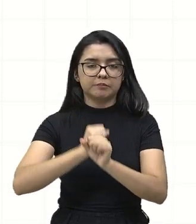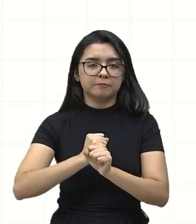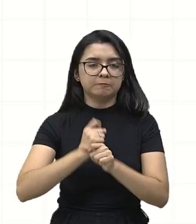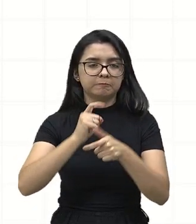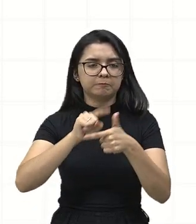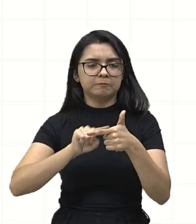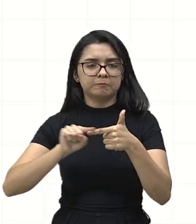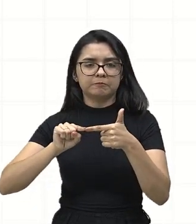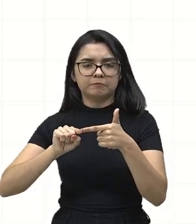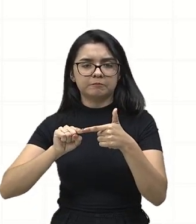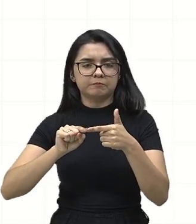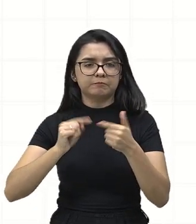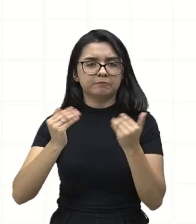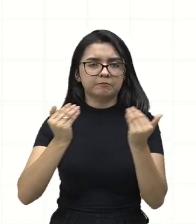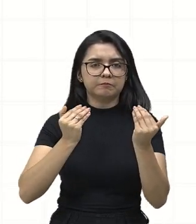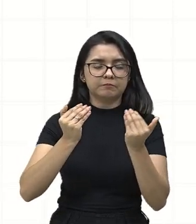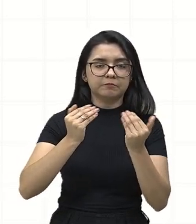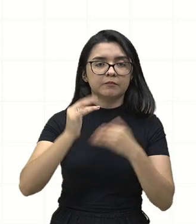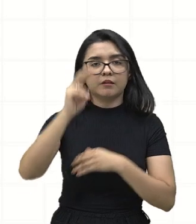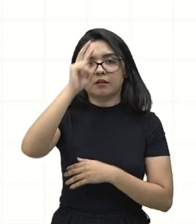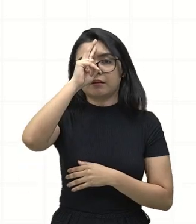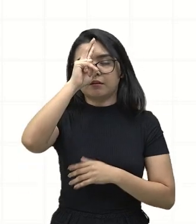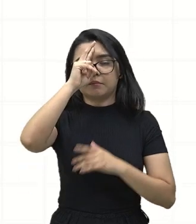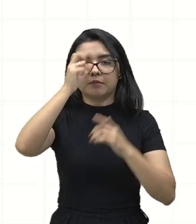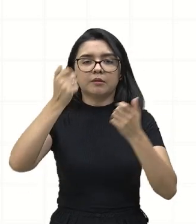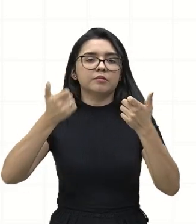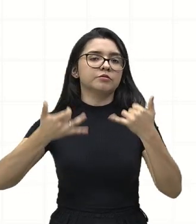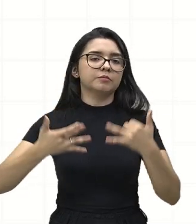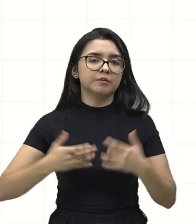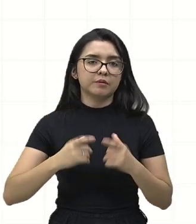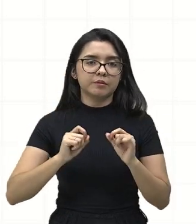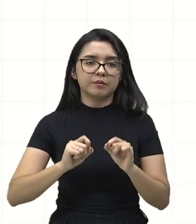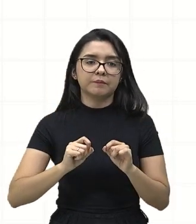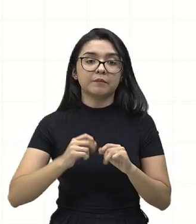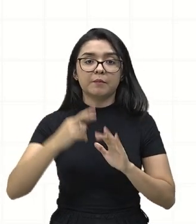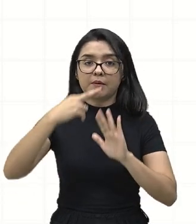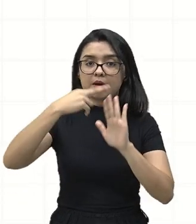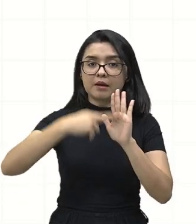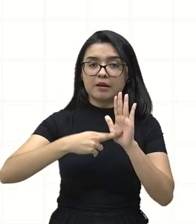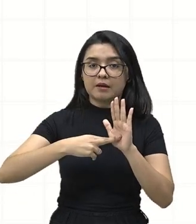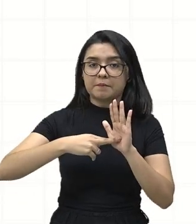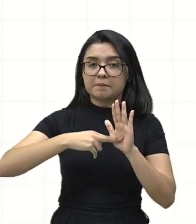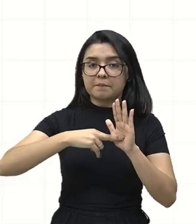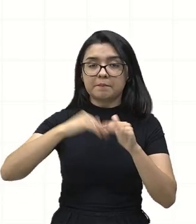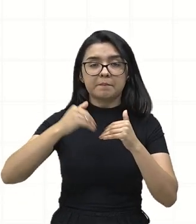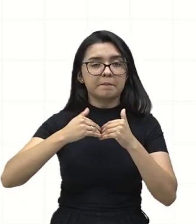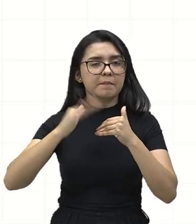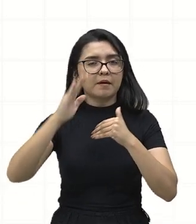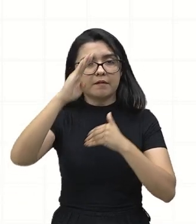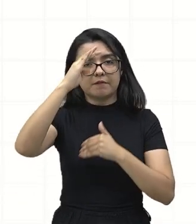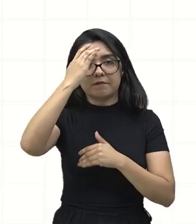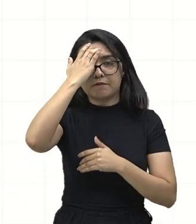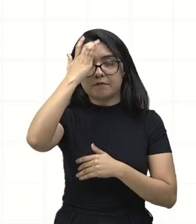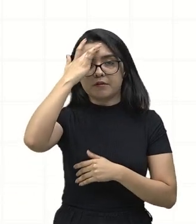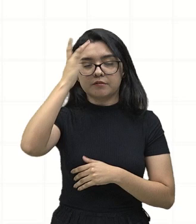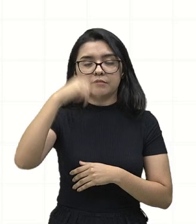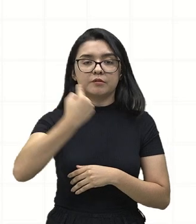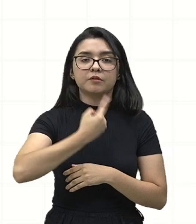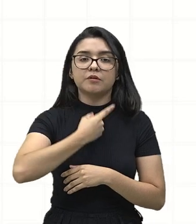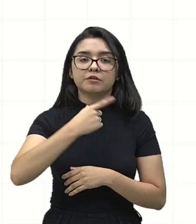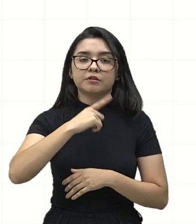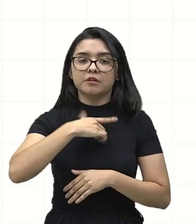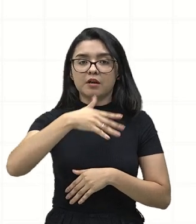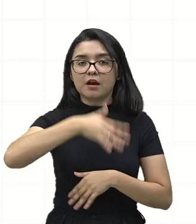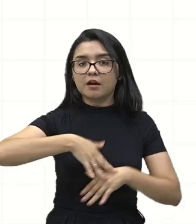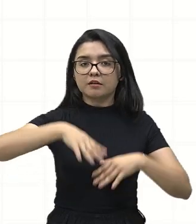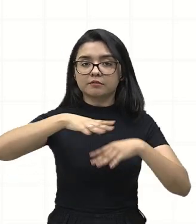Será alguma coincidência? Lembram que eu falei que esse é um dos critérios mais fáceis que a gente tem? Olha